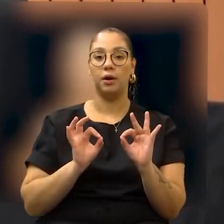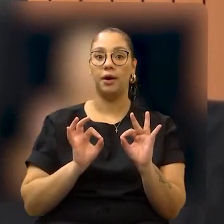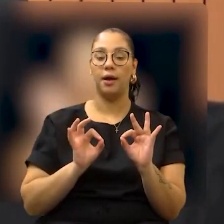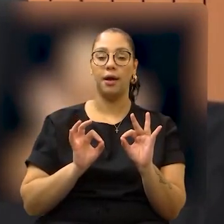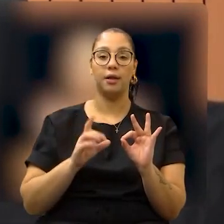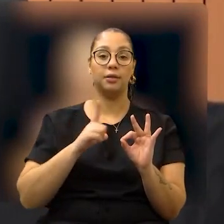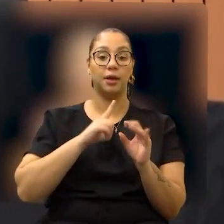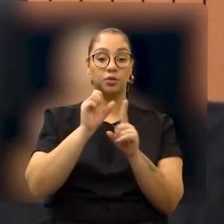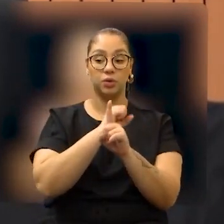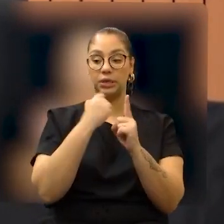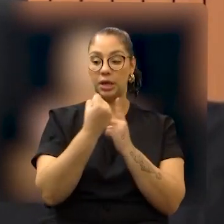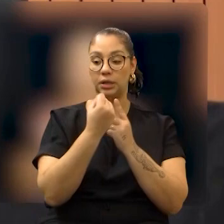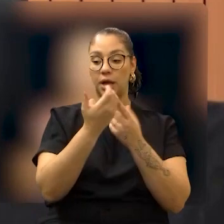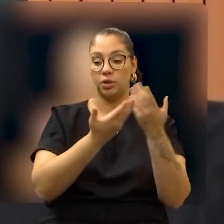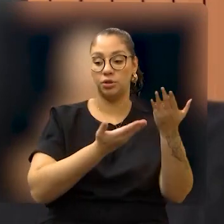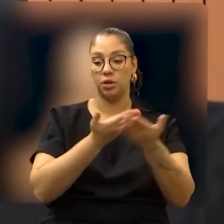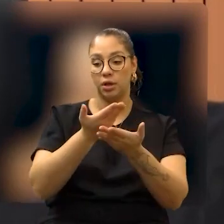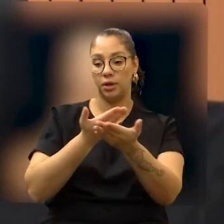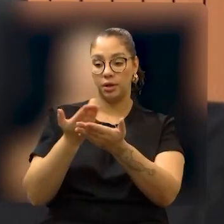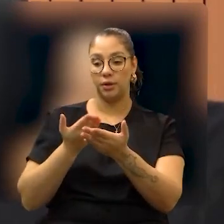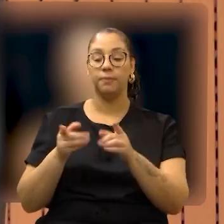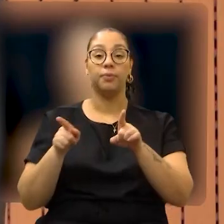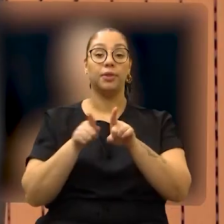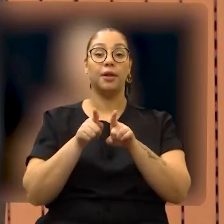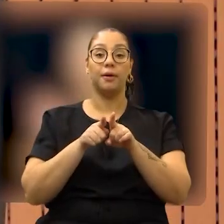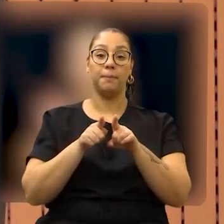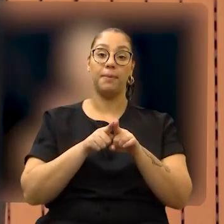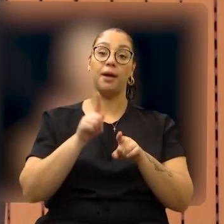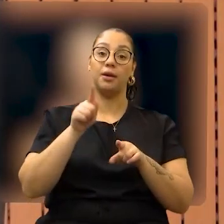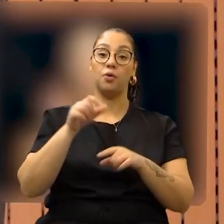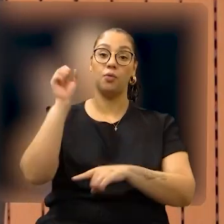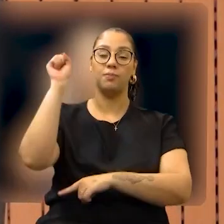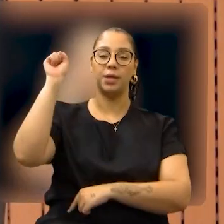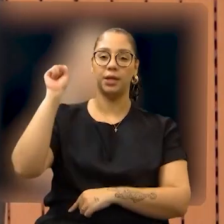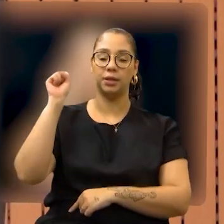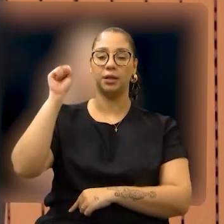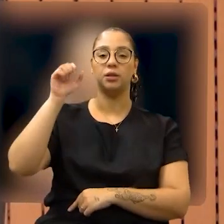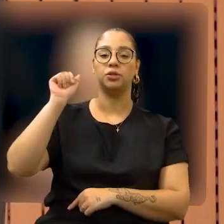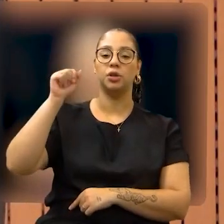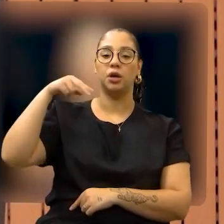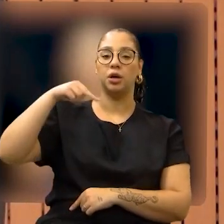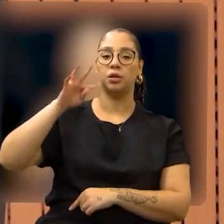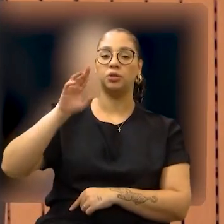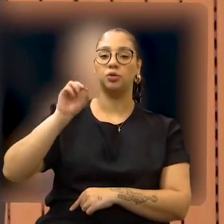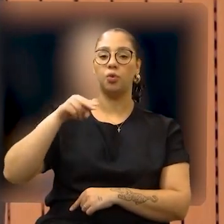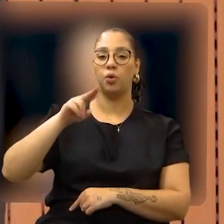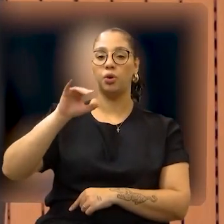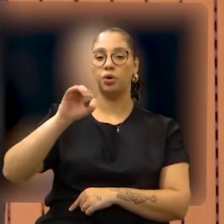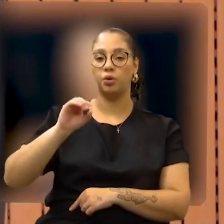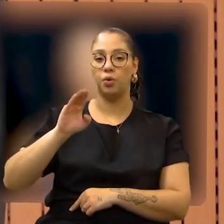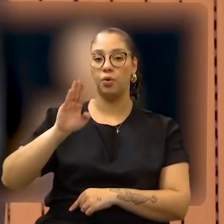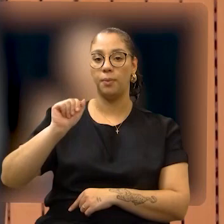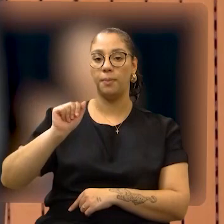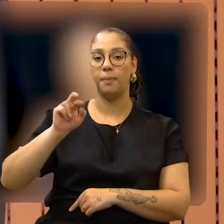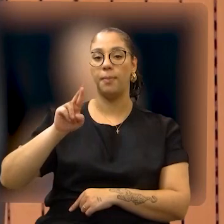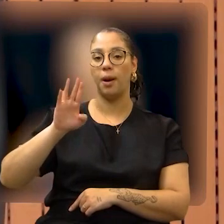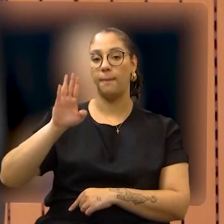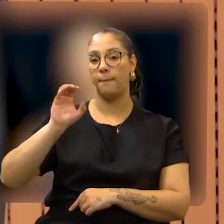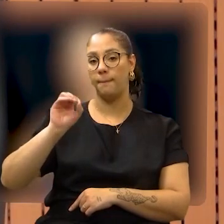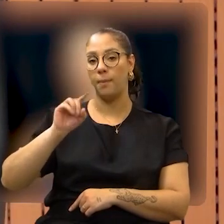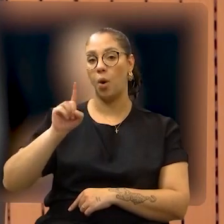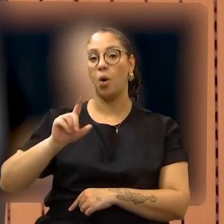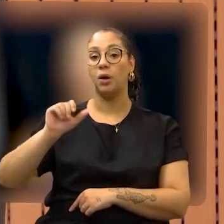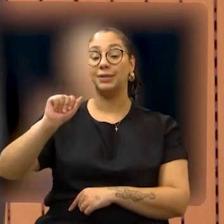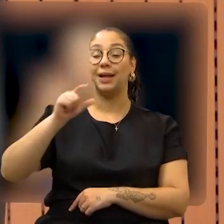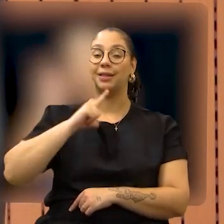fazer uma escuta social consistente. O militante da Pastoral Operária, Antônio Barbosa dos Santos, conhecido